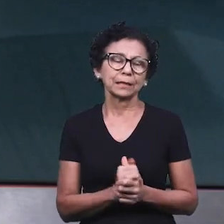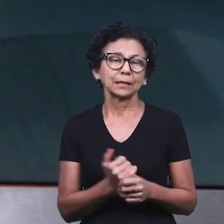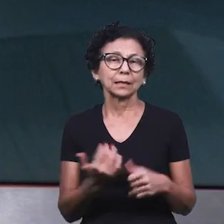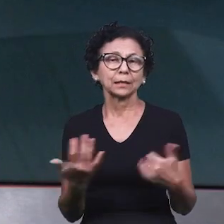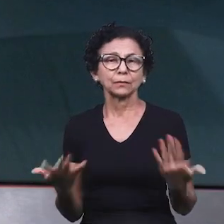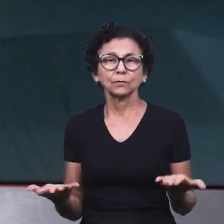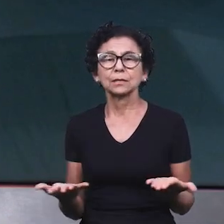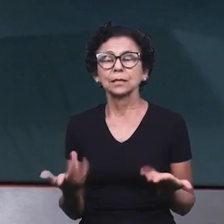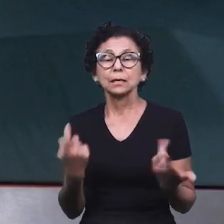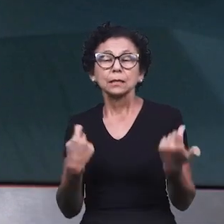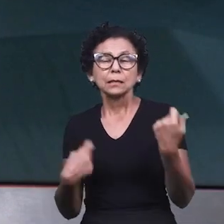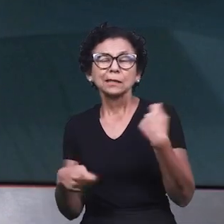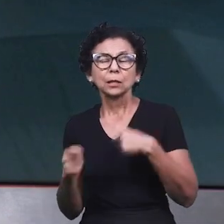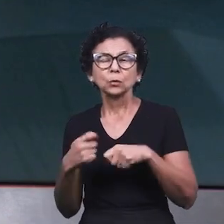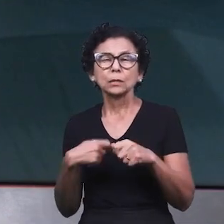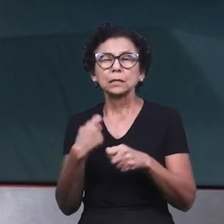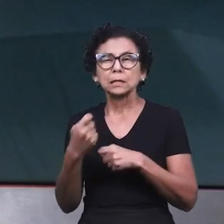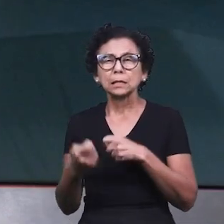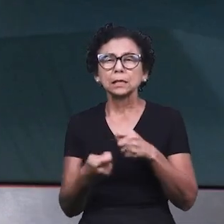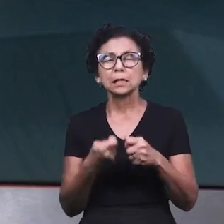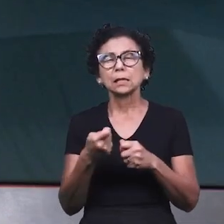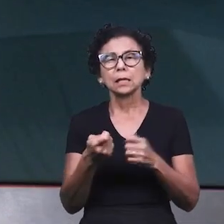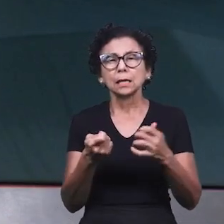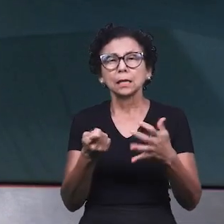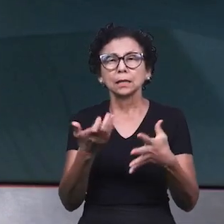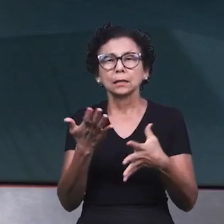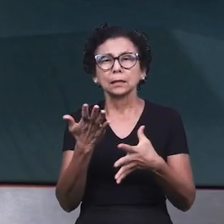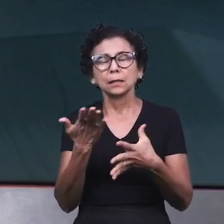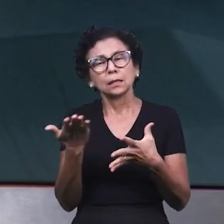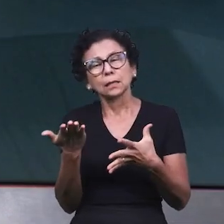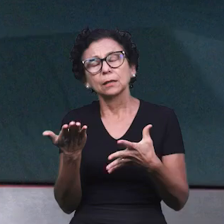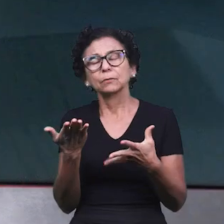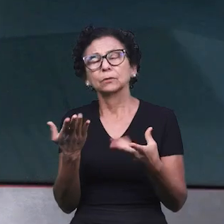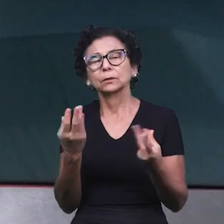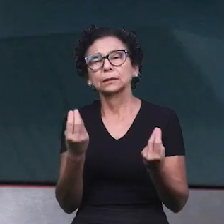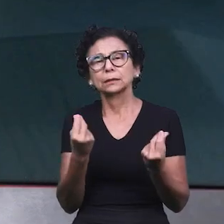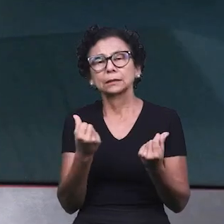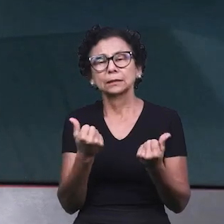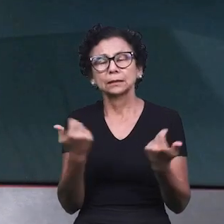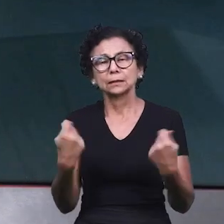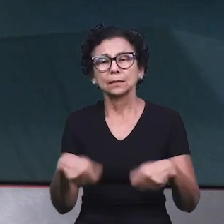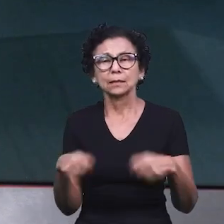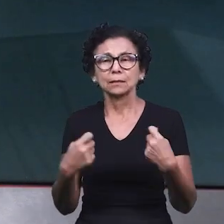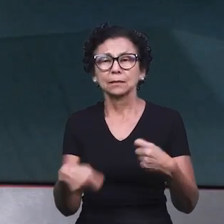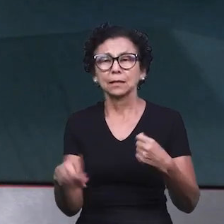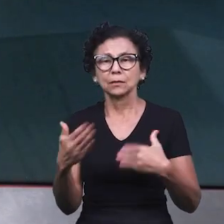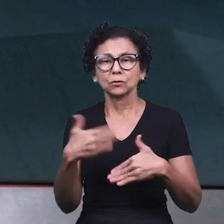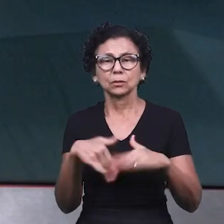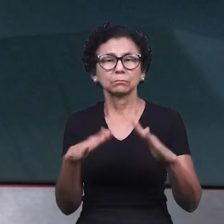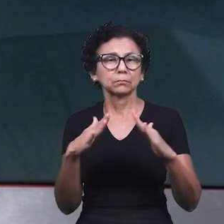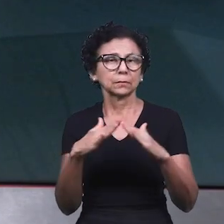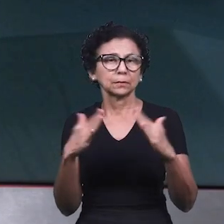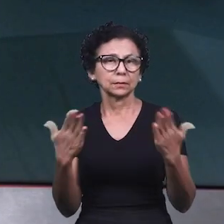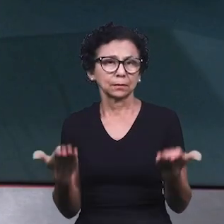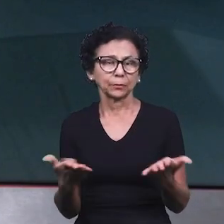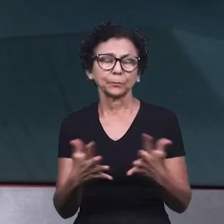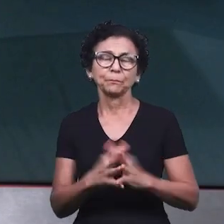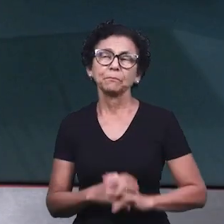forma você negocia a entrada desse dinheiro dentro do seu lar, dentro da sua